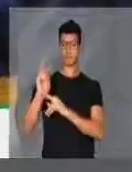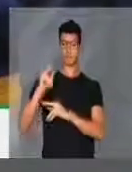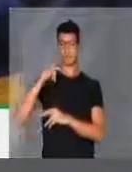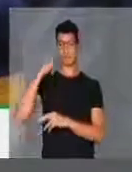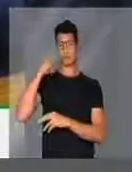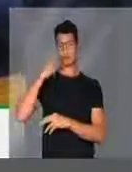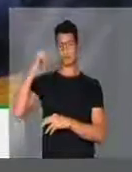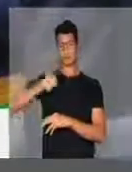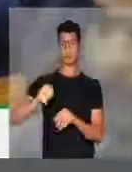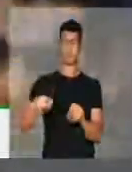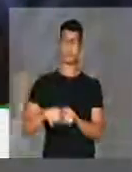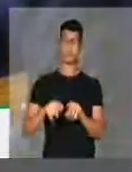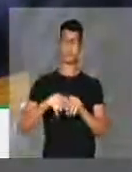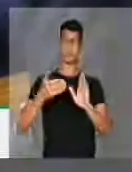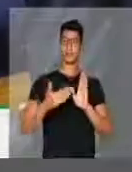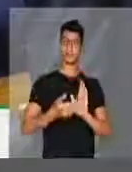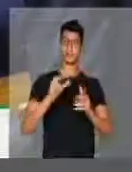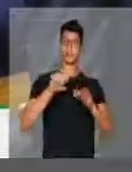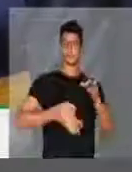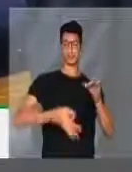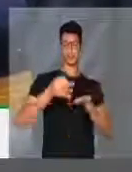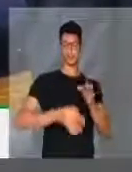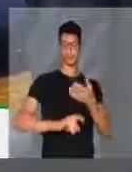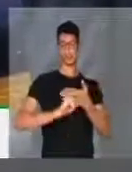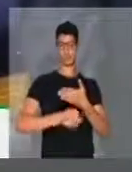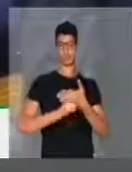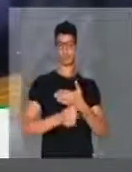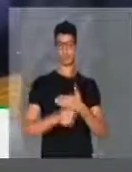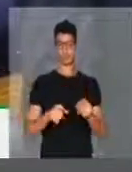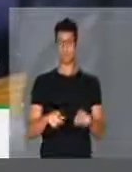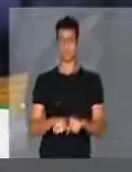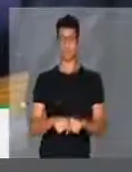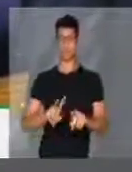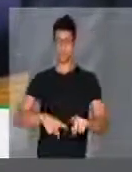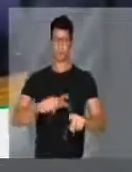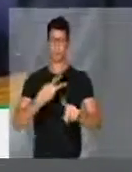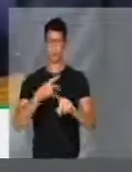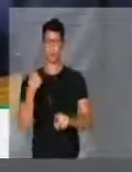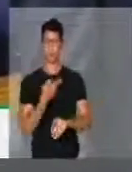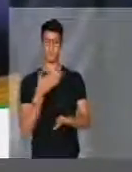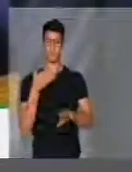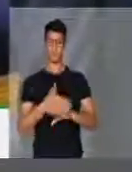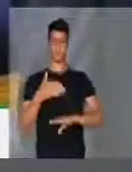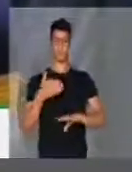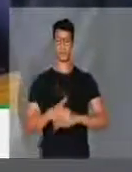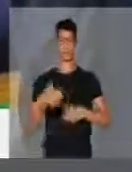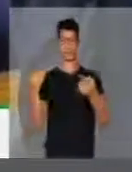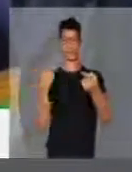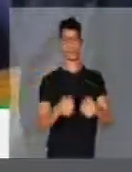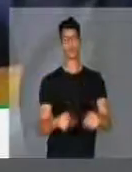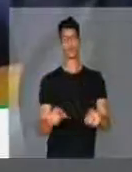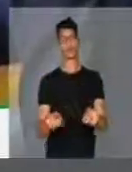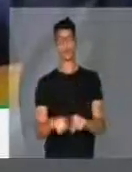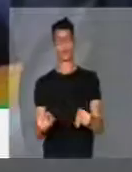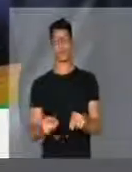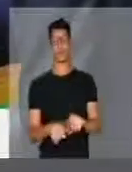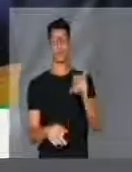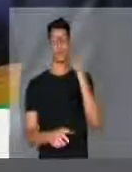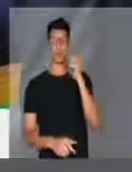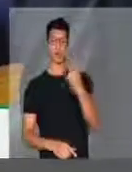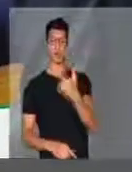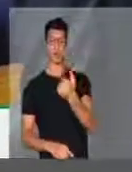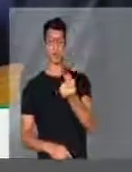nos parlamentos, no judiciário, no executivo. Aumentar a nossa participação é um desafio também